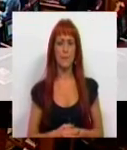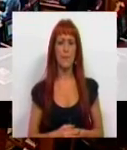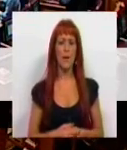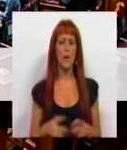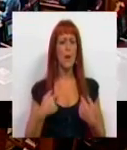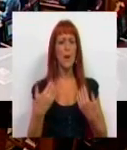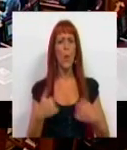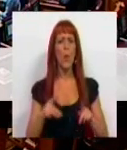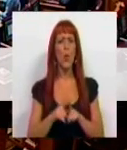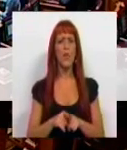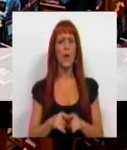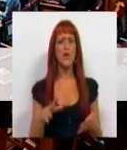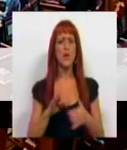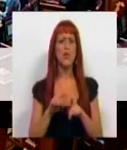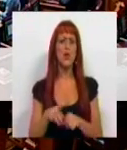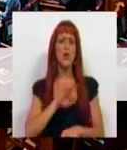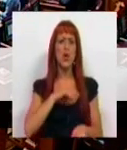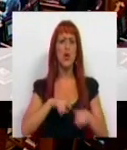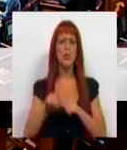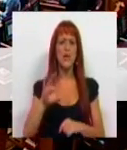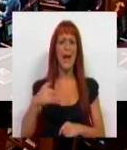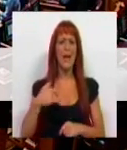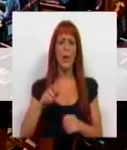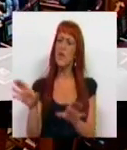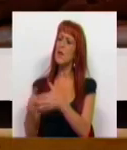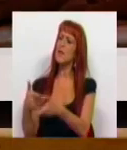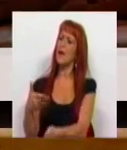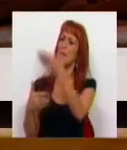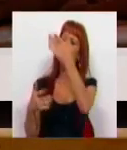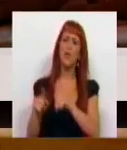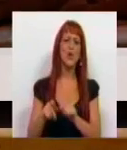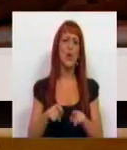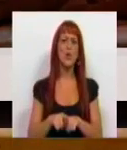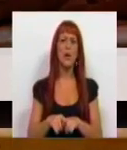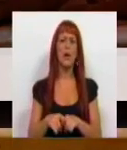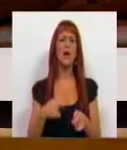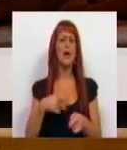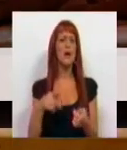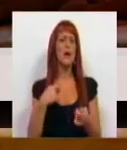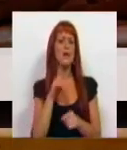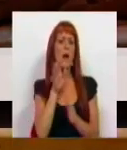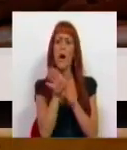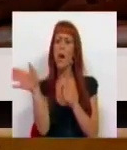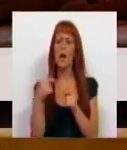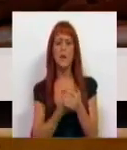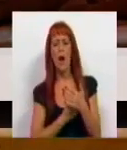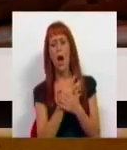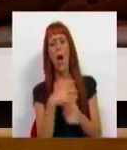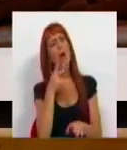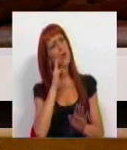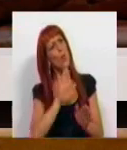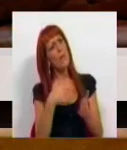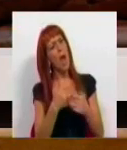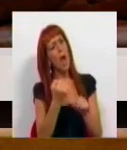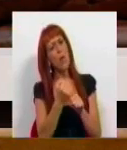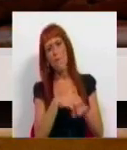não deixemos que os gritos dos senhores deputados do CDS na bancada ou estes relatos nos desviem do elenco das desculpas para a